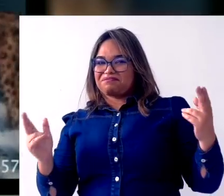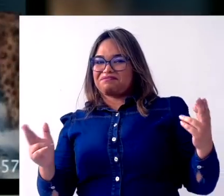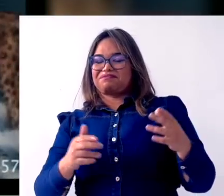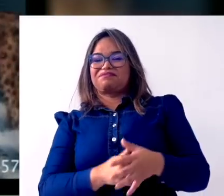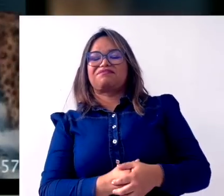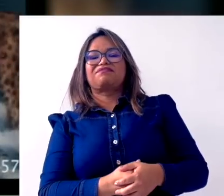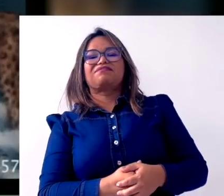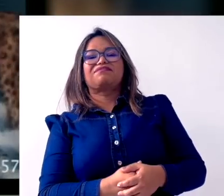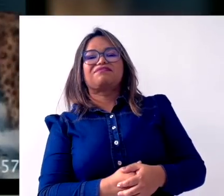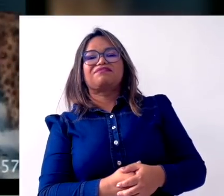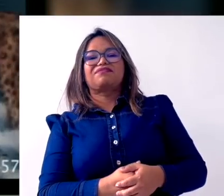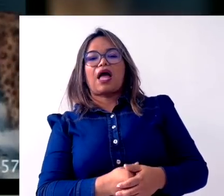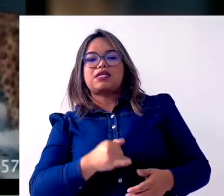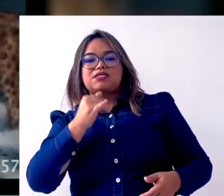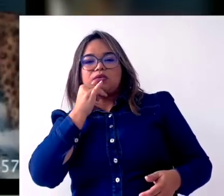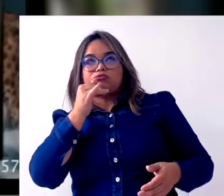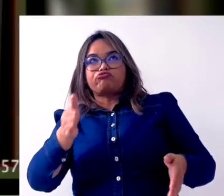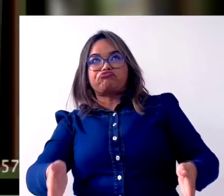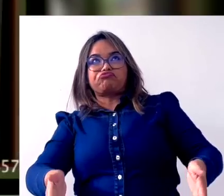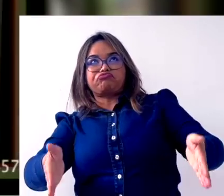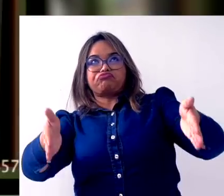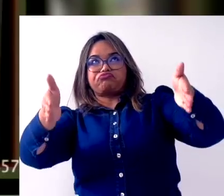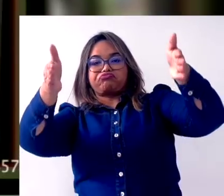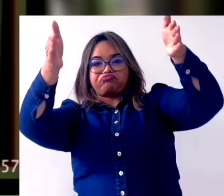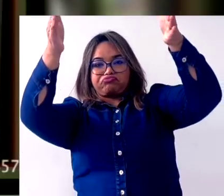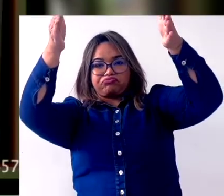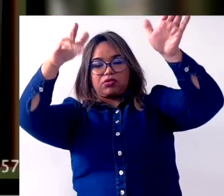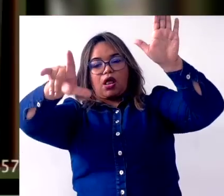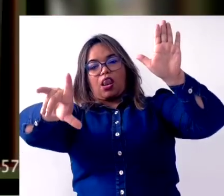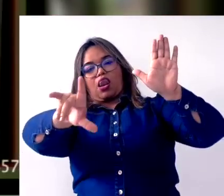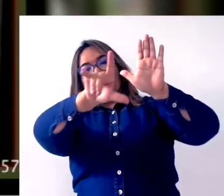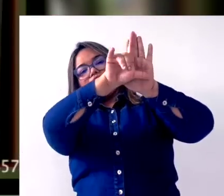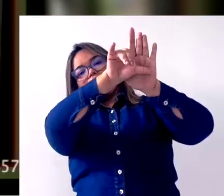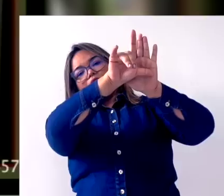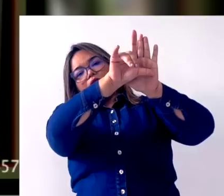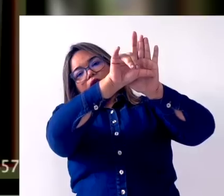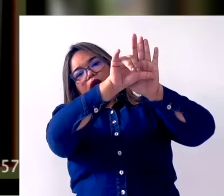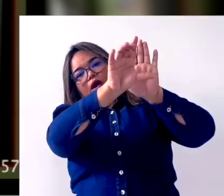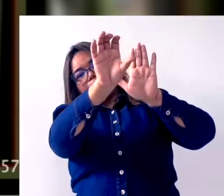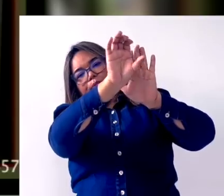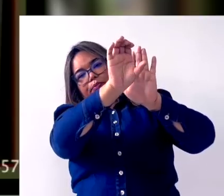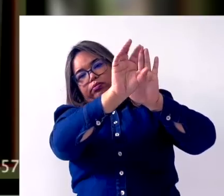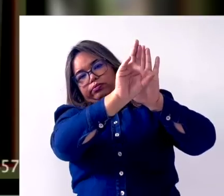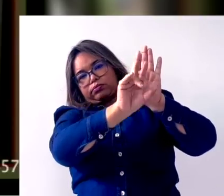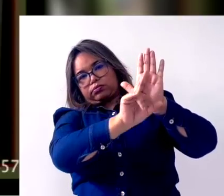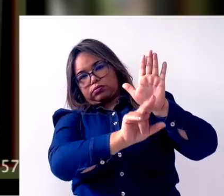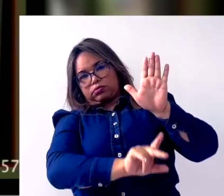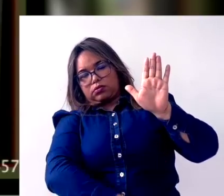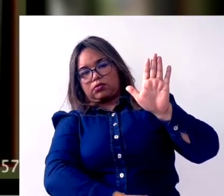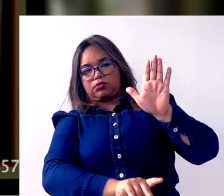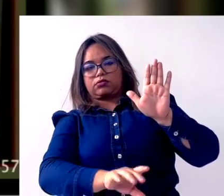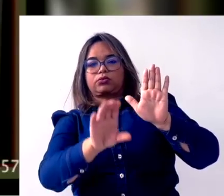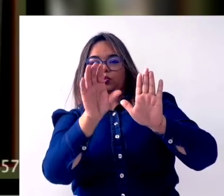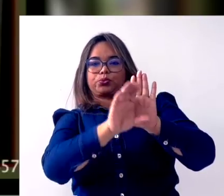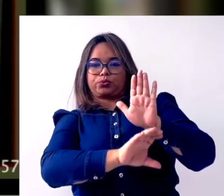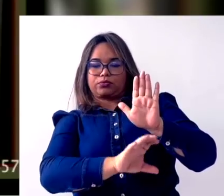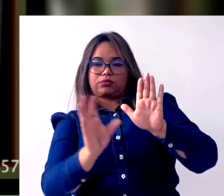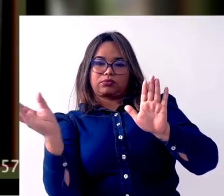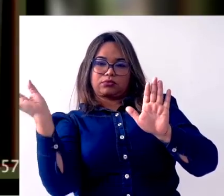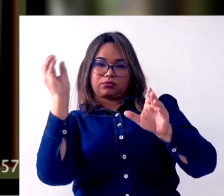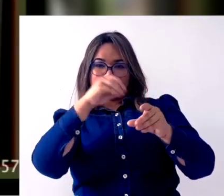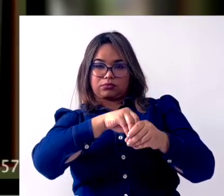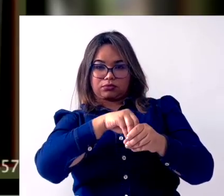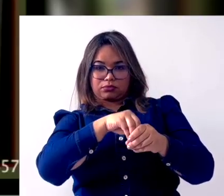fascinante edifício e todas as suas leis e estatutos que são protegidos pela Constituição, aqui a primeira